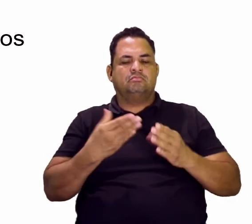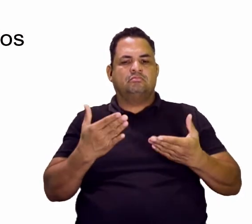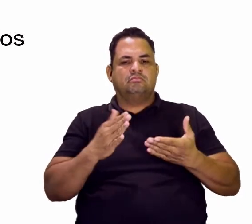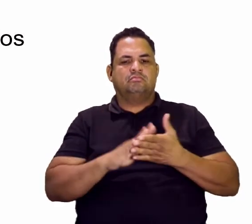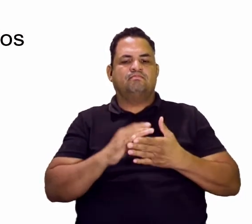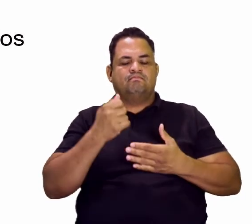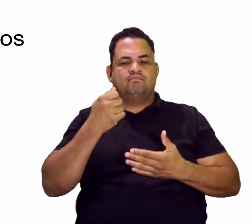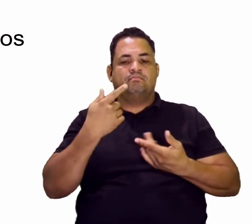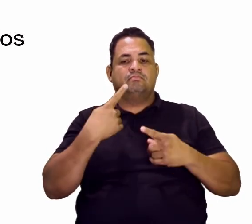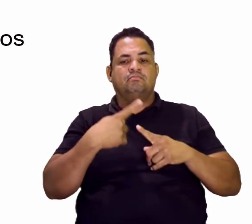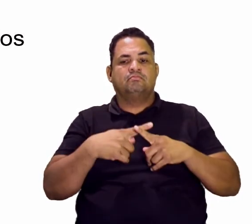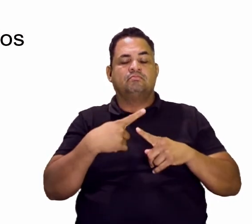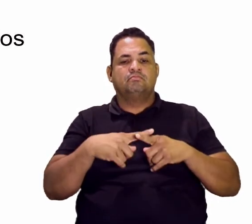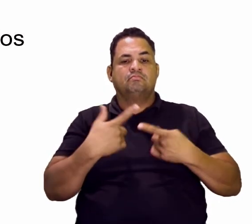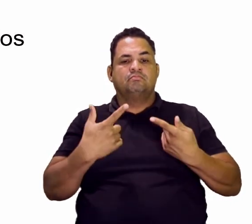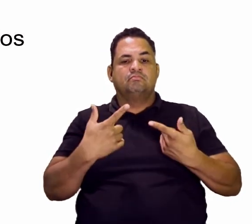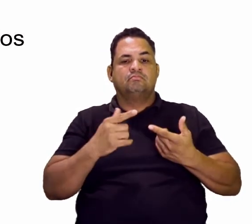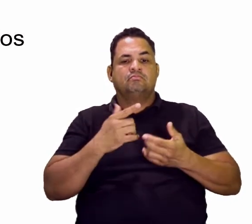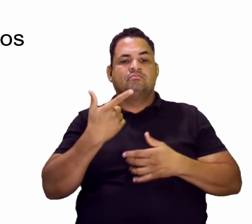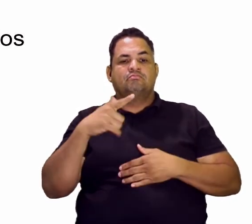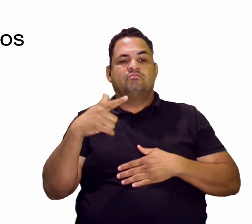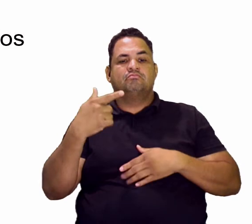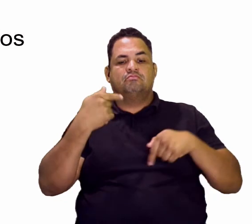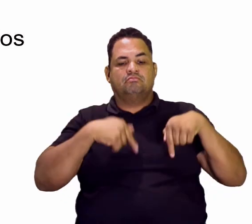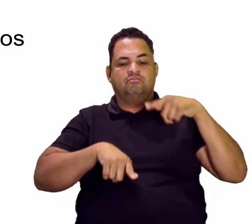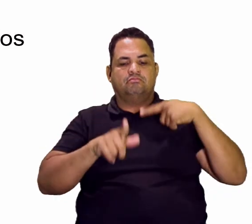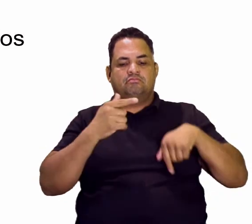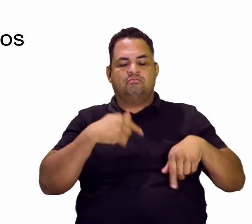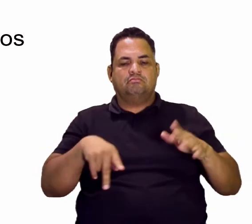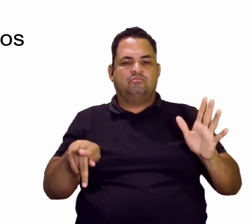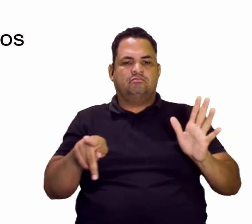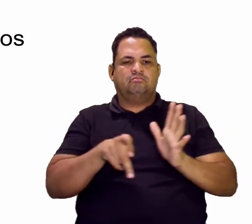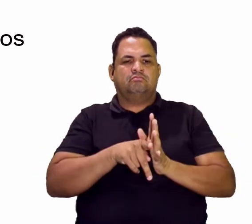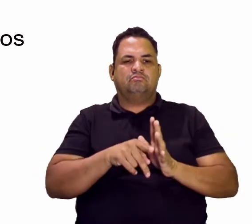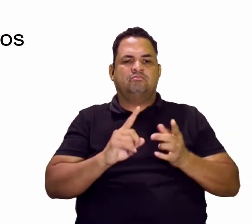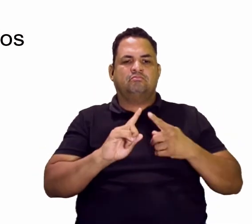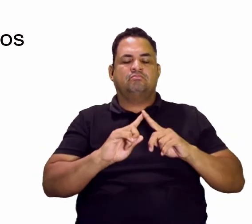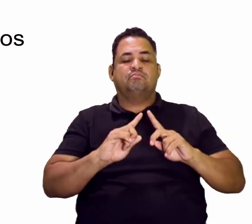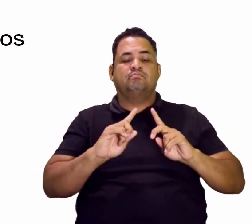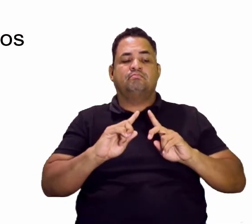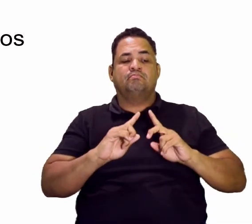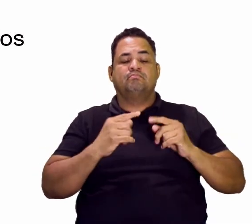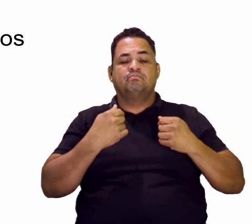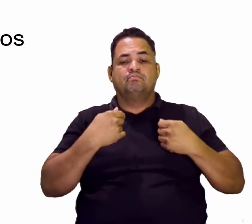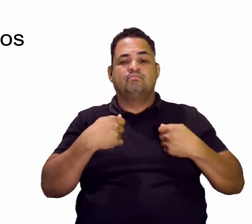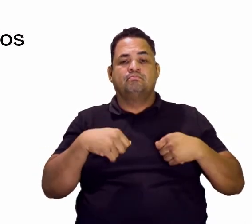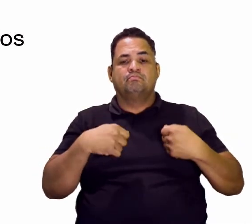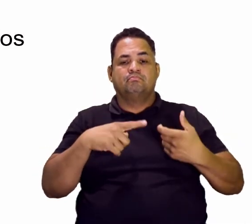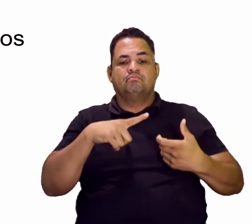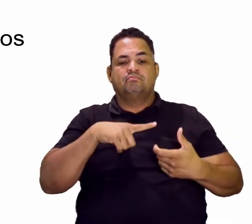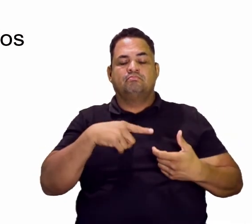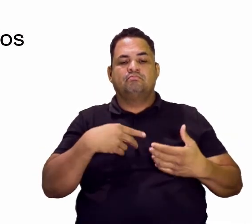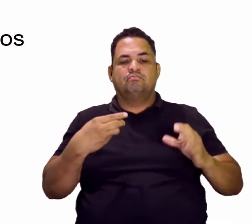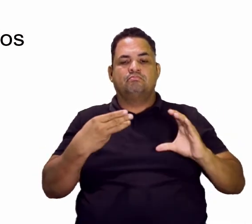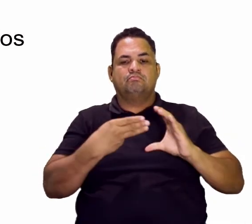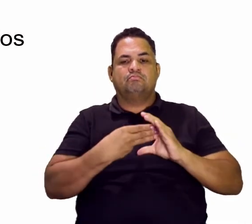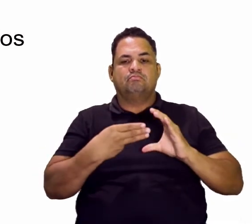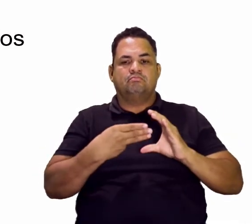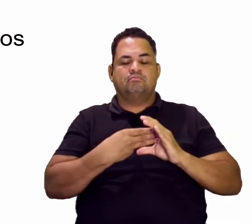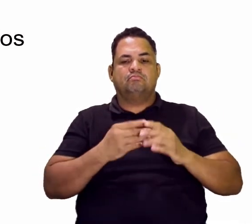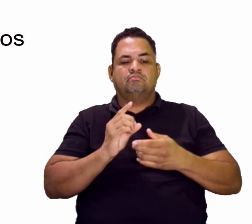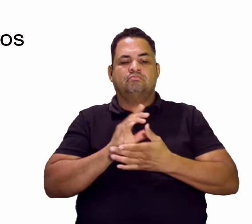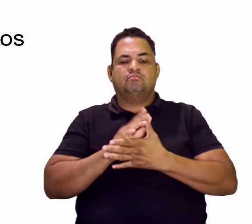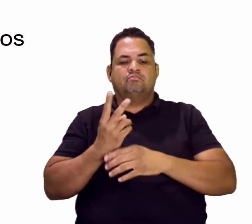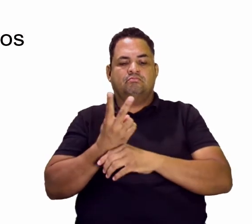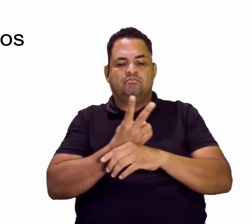é? Justamente porque eles não têm metabolismo próprio. Para realizar o metabolismo, eles precisam de uma célula. Então, eles vão em busca